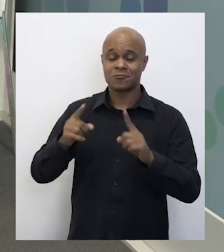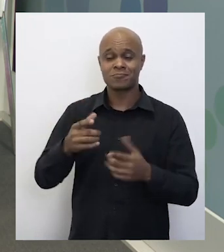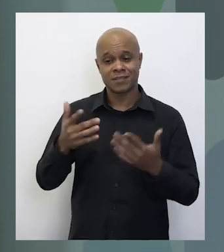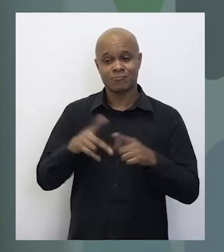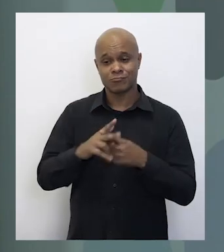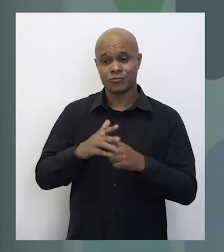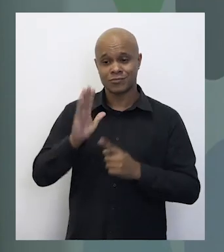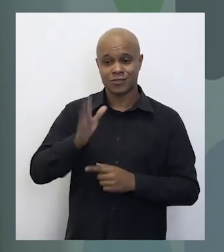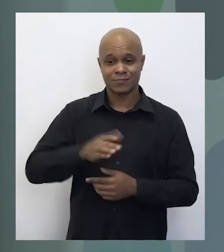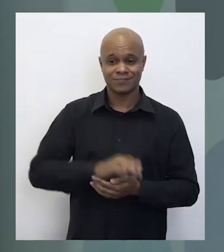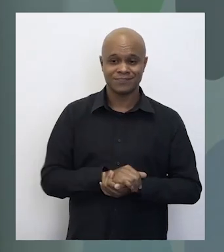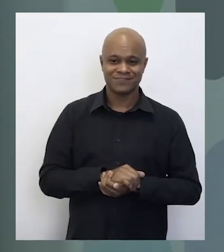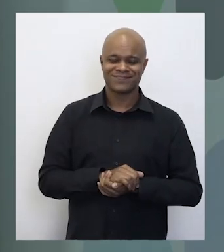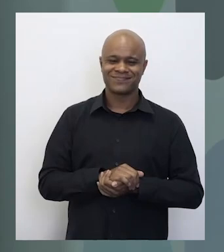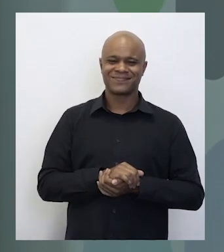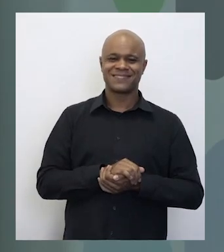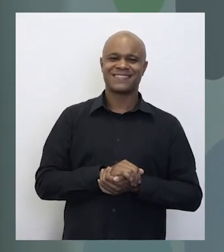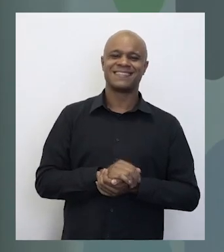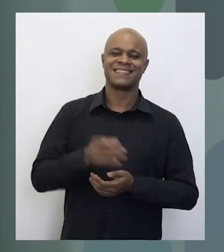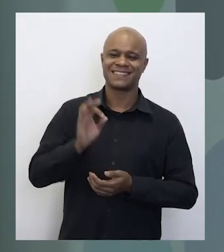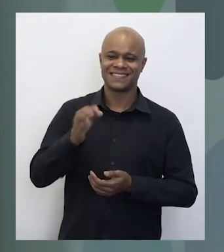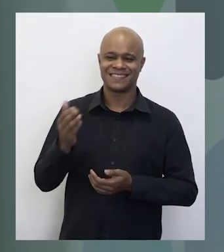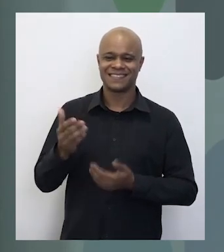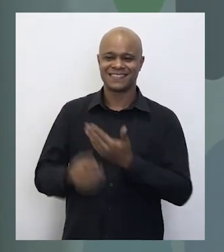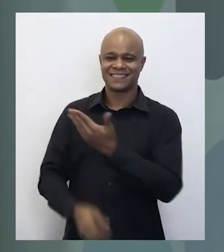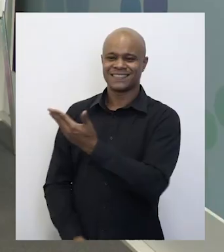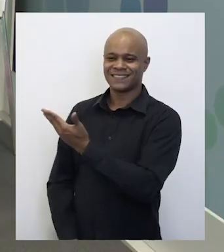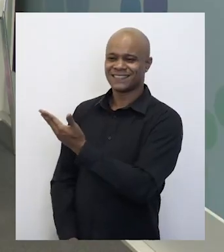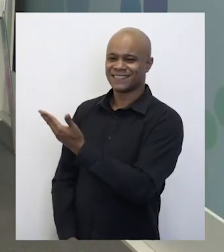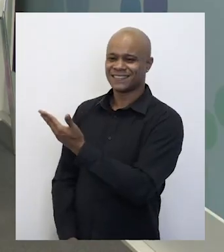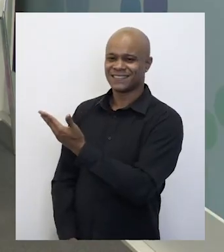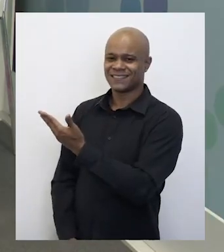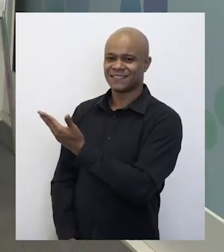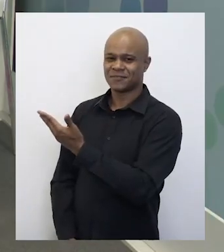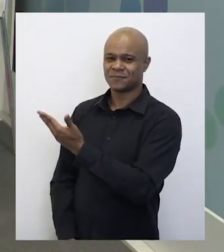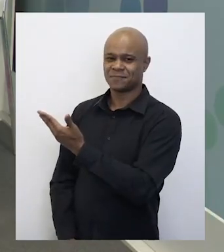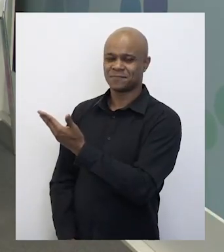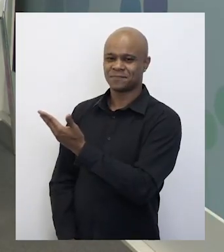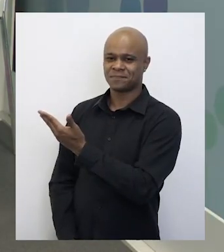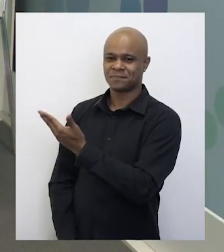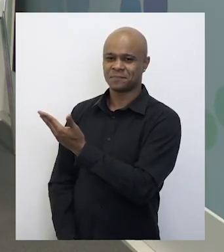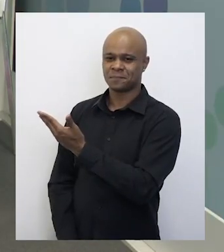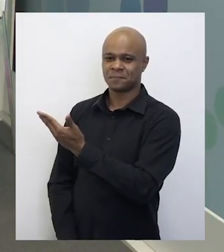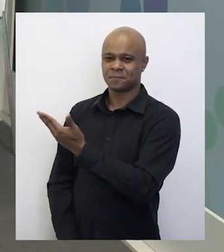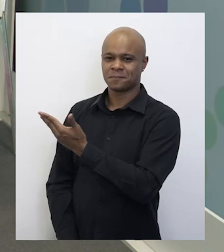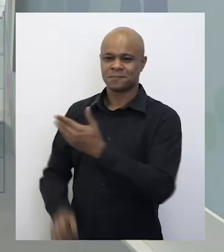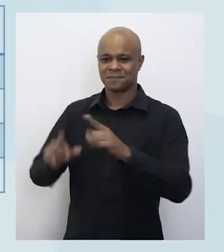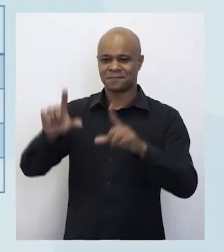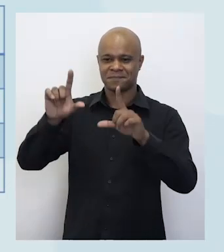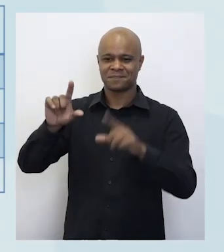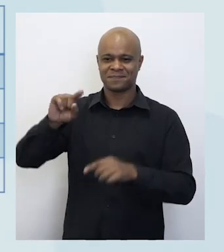Então, achamos aqui o erro, perfeito? Então, mostra o próximo PPT, por favor.